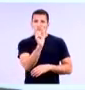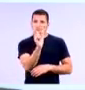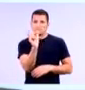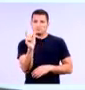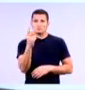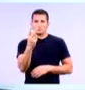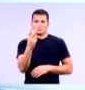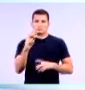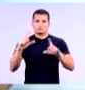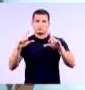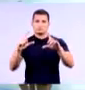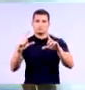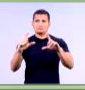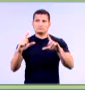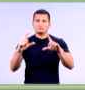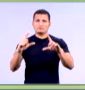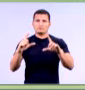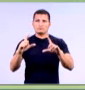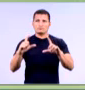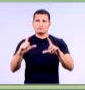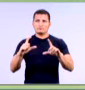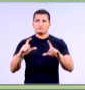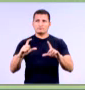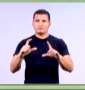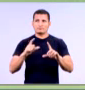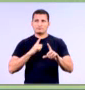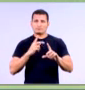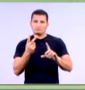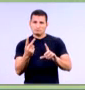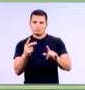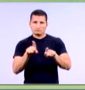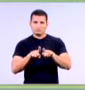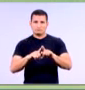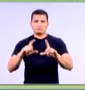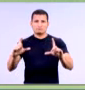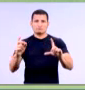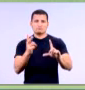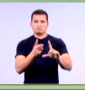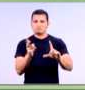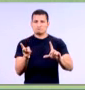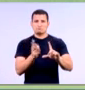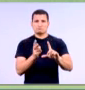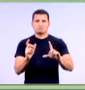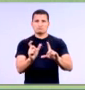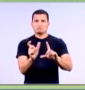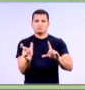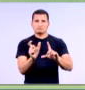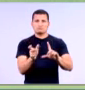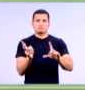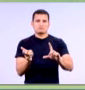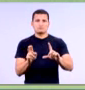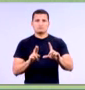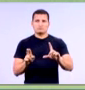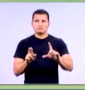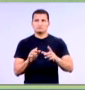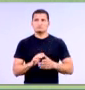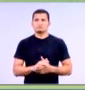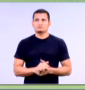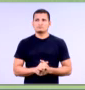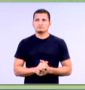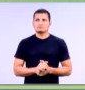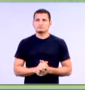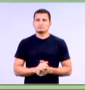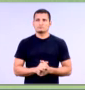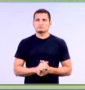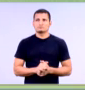parâmetros. Olha aqui. Quantos parâmetros eu tenho aqui? Eu tenho 2 também, com o mesmo nome, quantidade e valor. Só